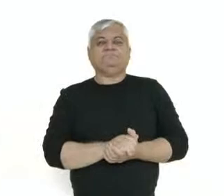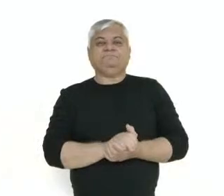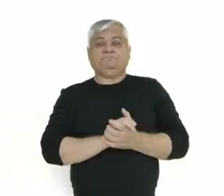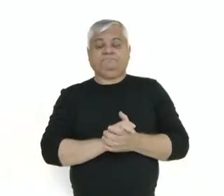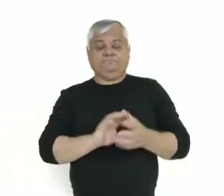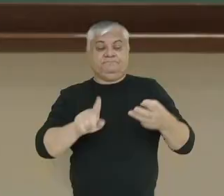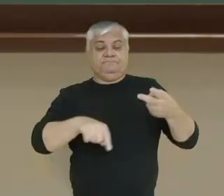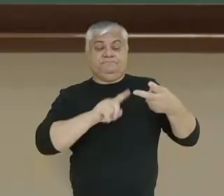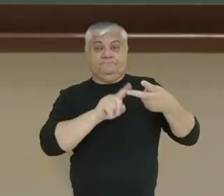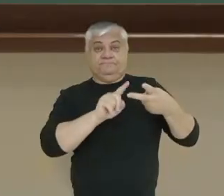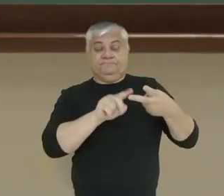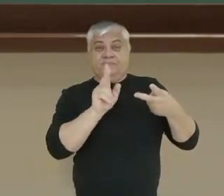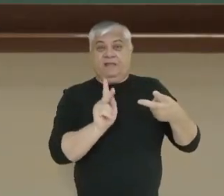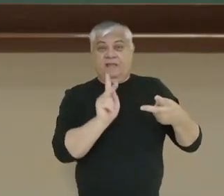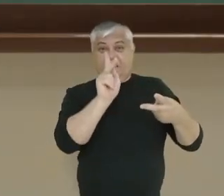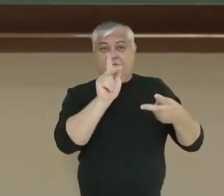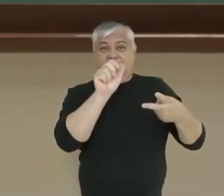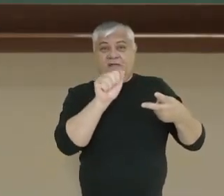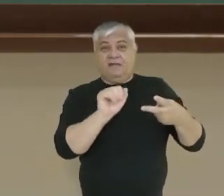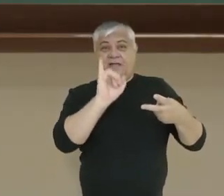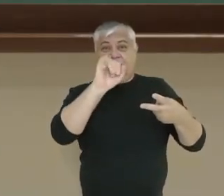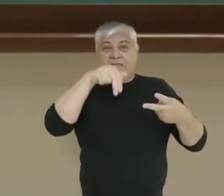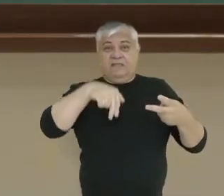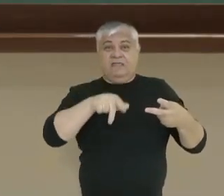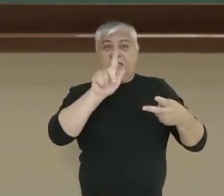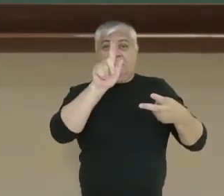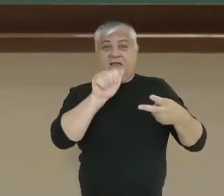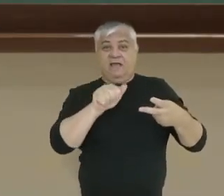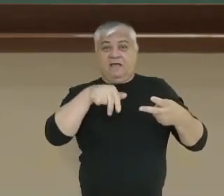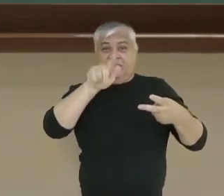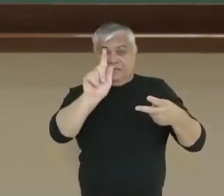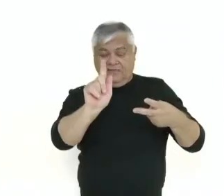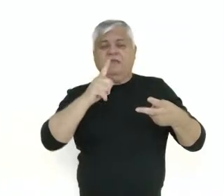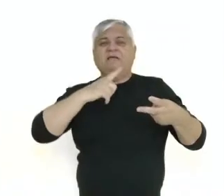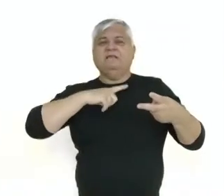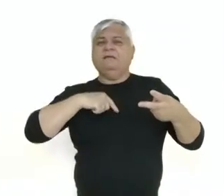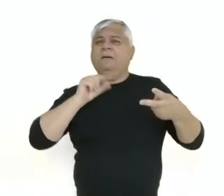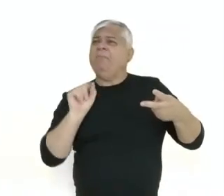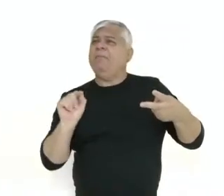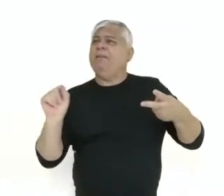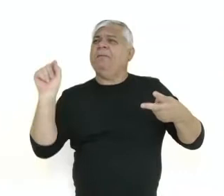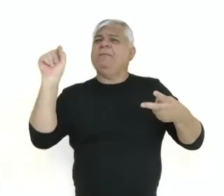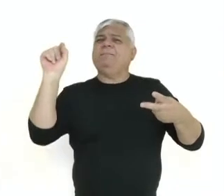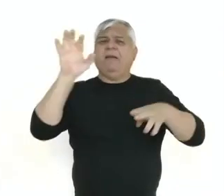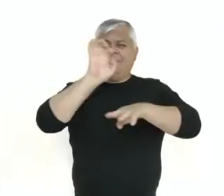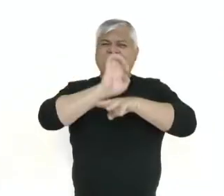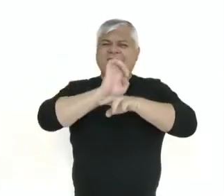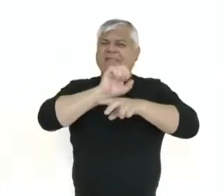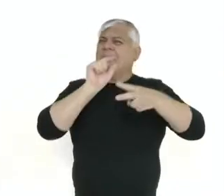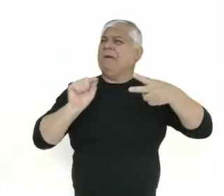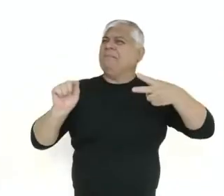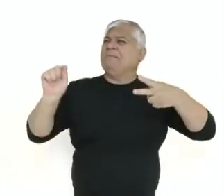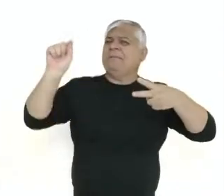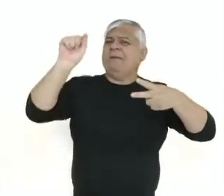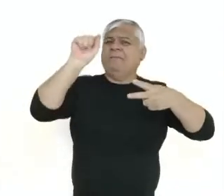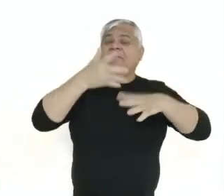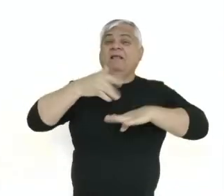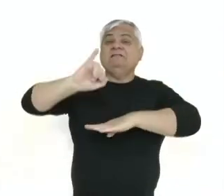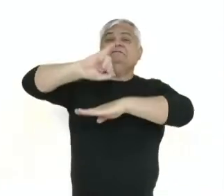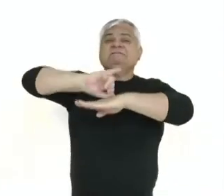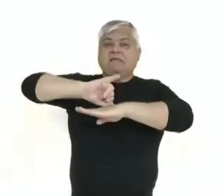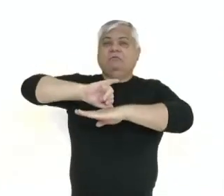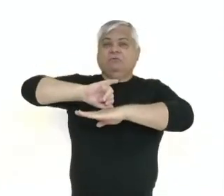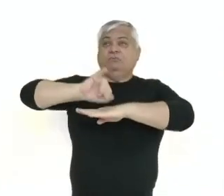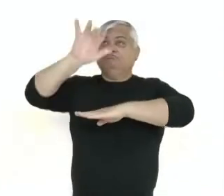ter também os Caingangue. Os Caingangue, eles habitavam várias regiões no Paraná, em destaque a região central, como